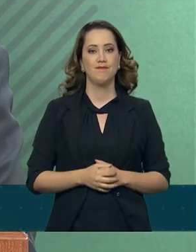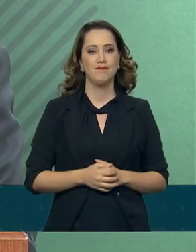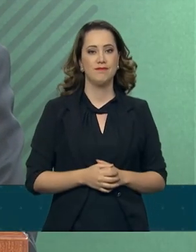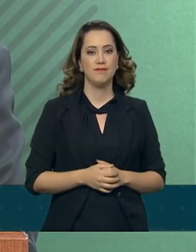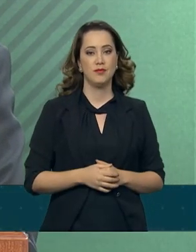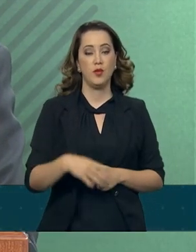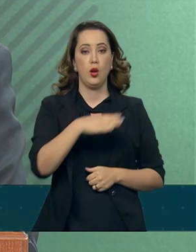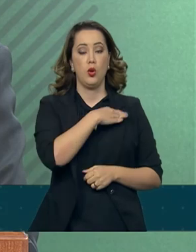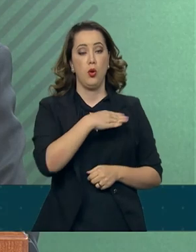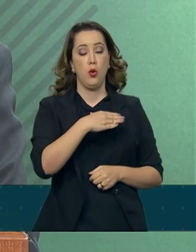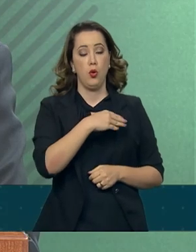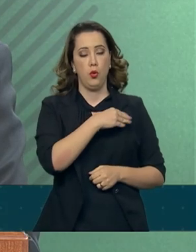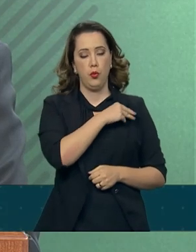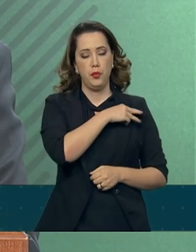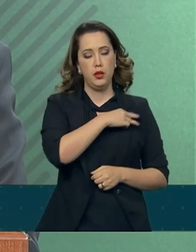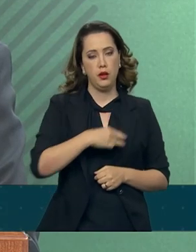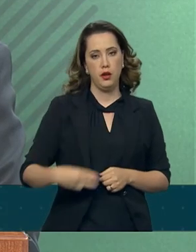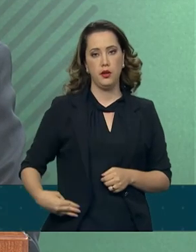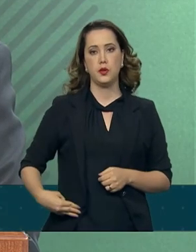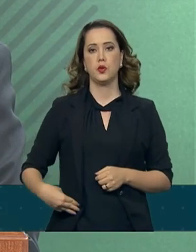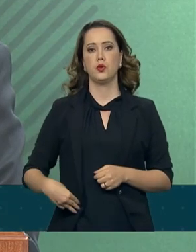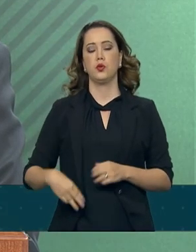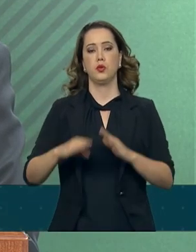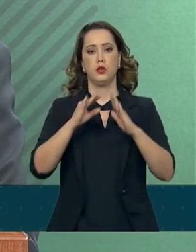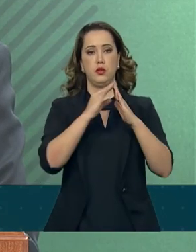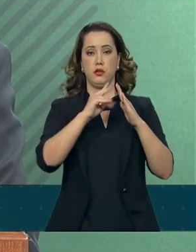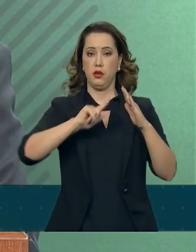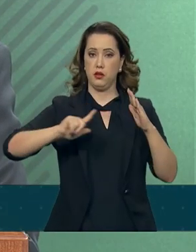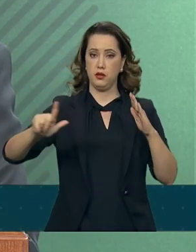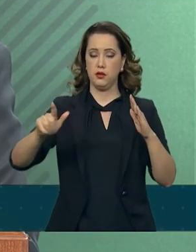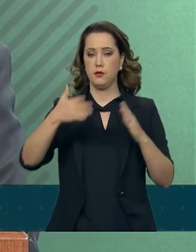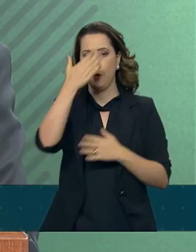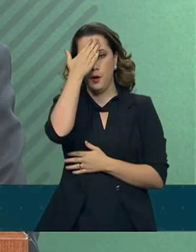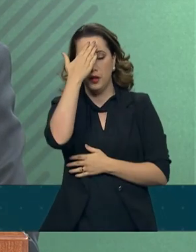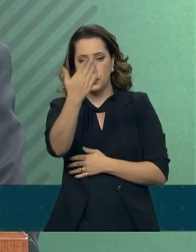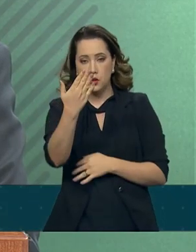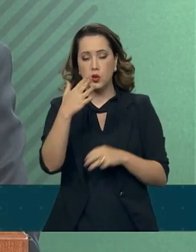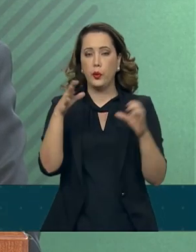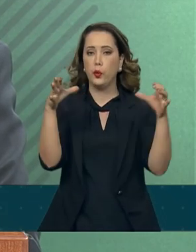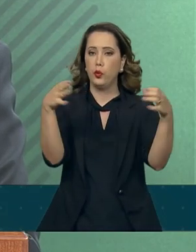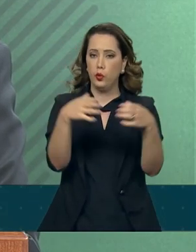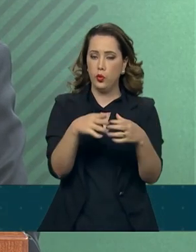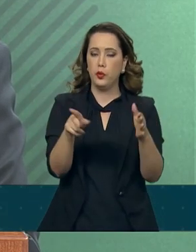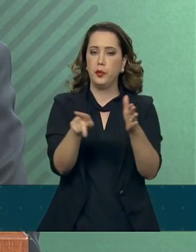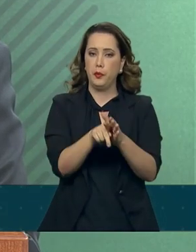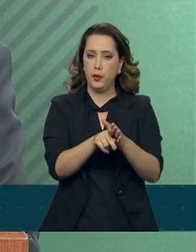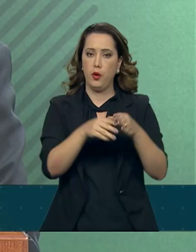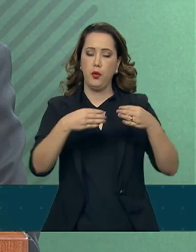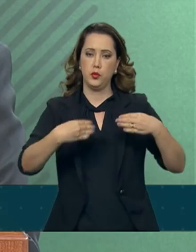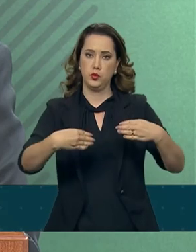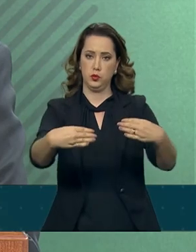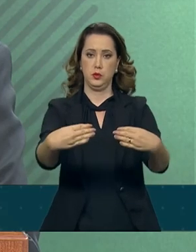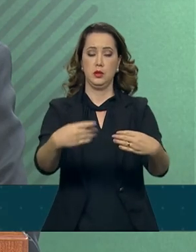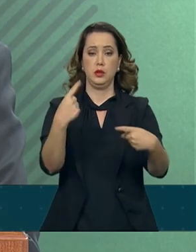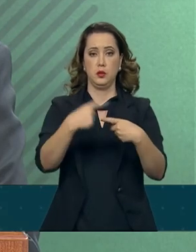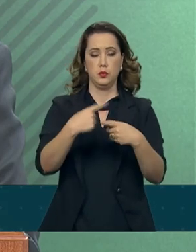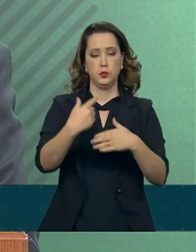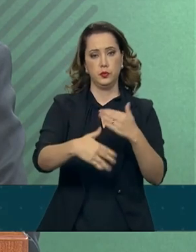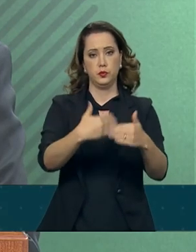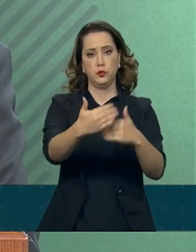ministro chefe da casa civil agradeceu o empenho da equipe ministerial por ocasião da tramitação